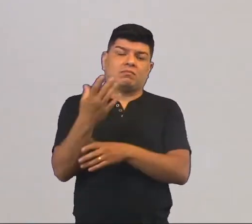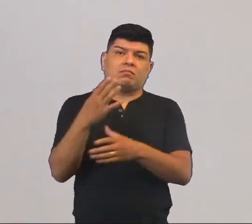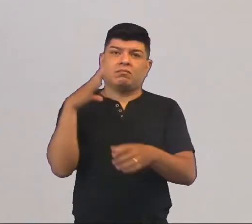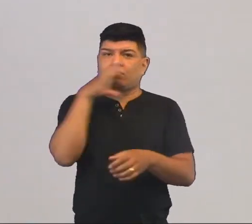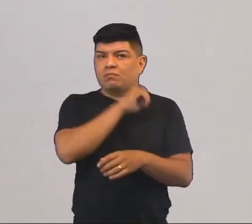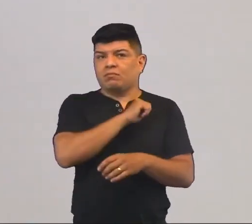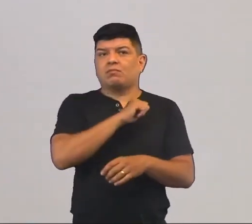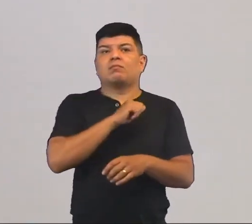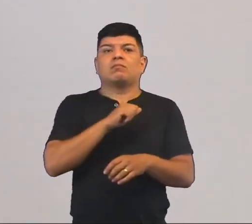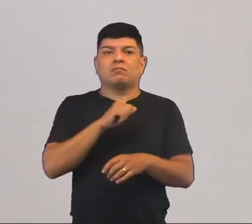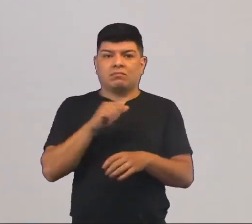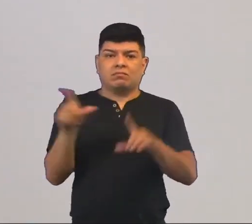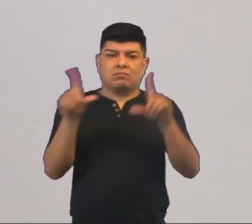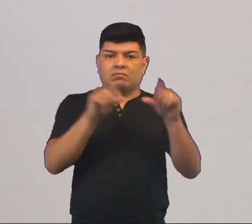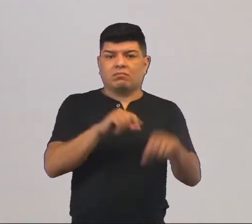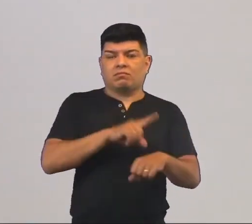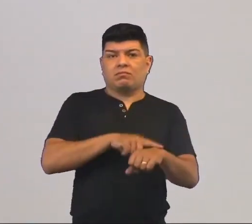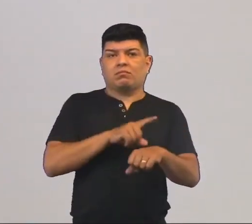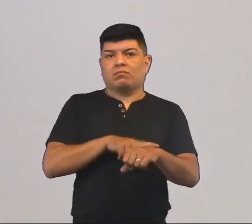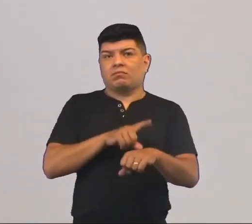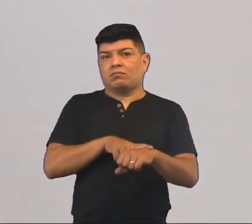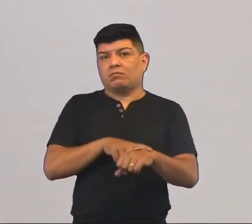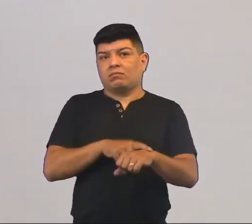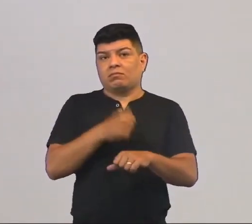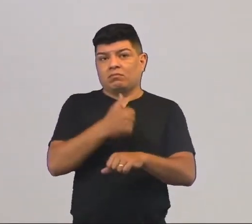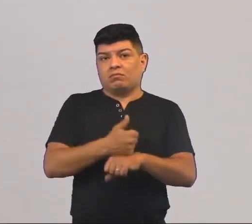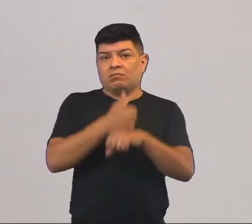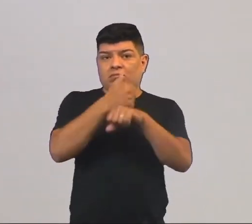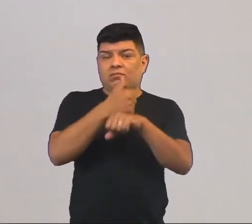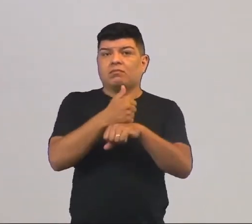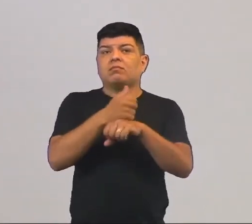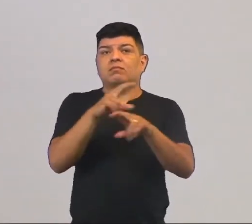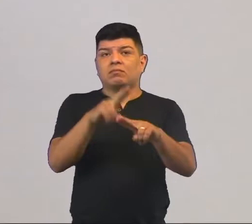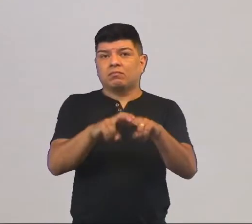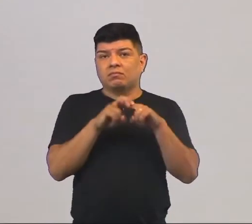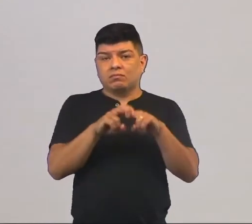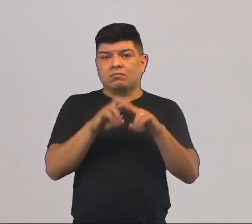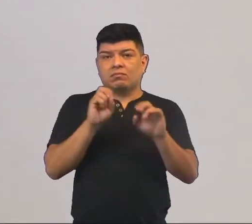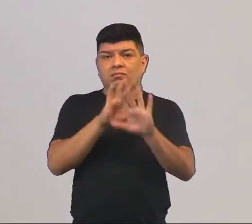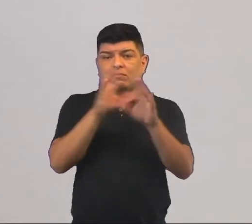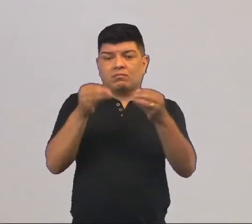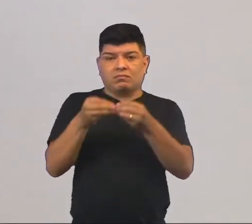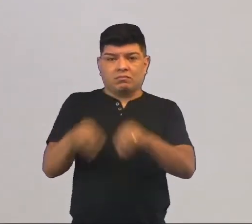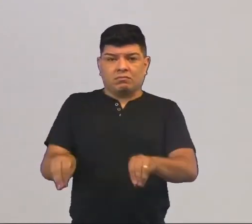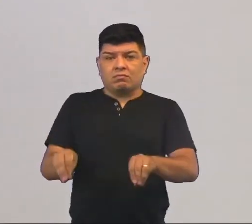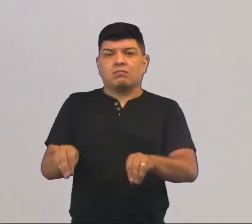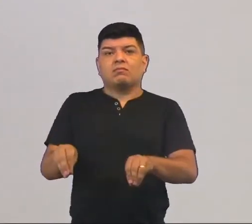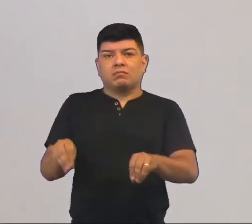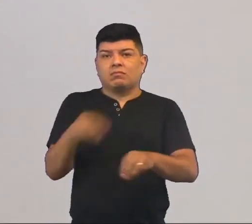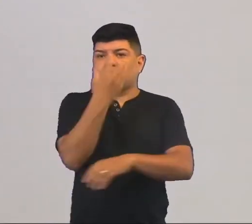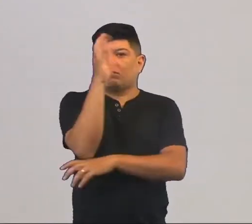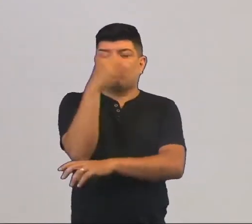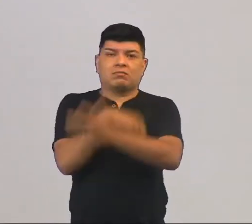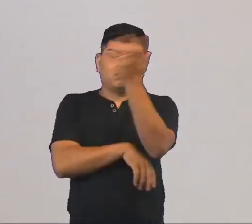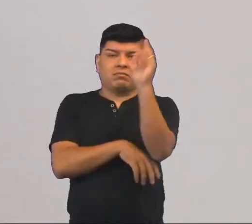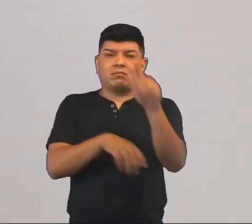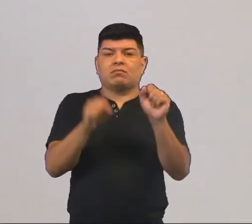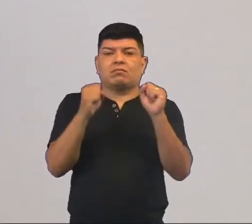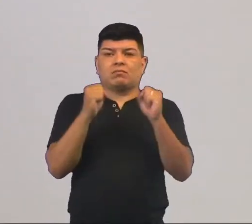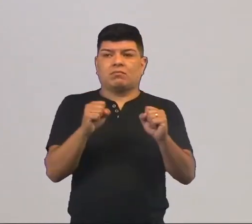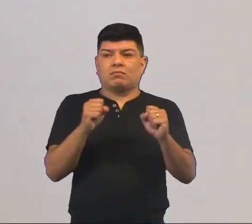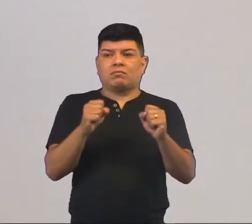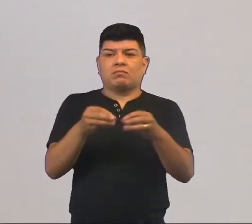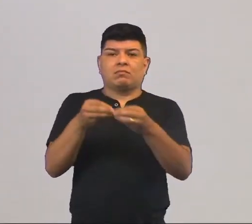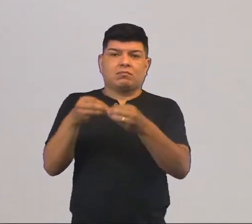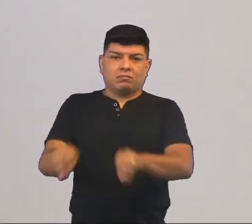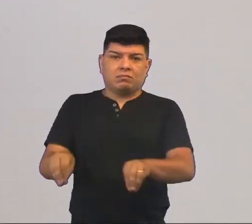mais rápida, no curto período de tempo, com mais qualidade. E isso, claro, prejudica o meio ambiente, como também pode